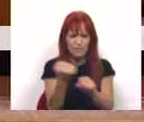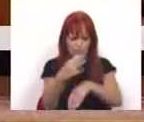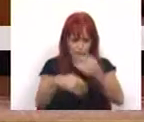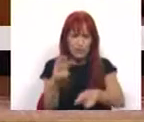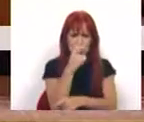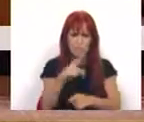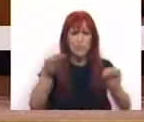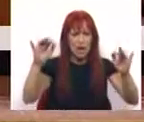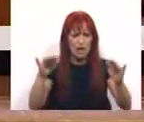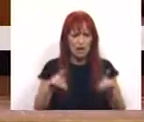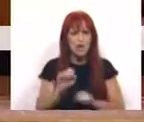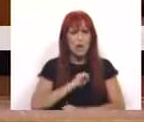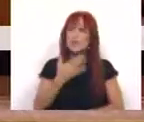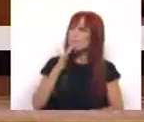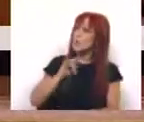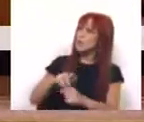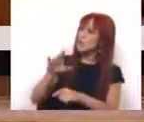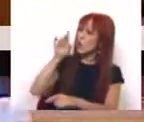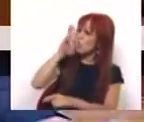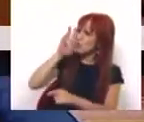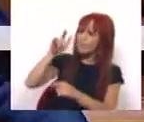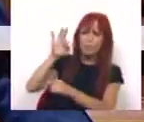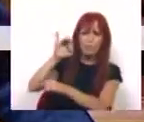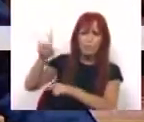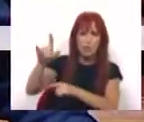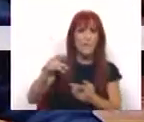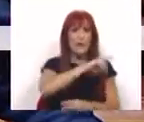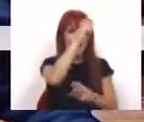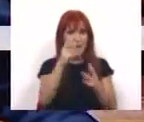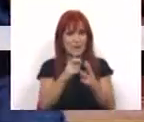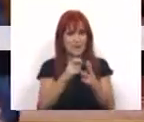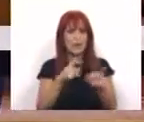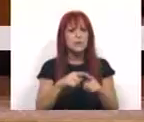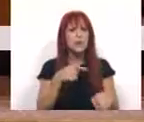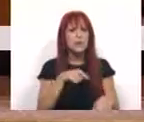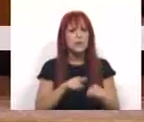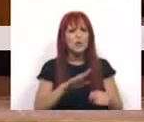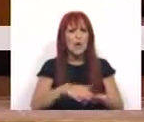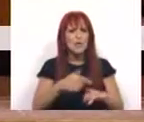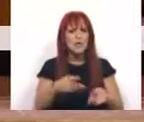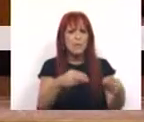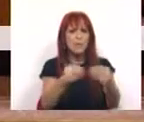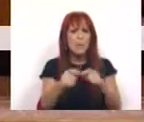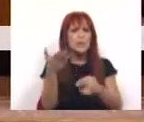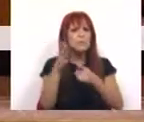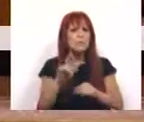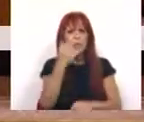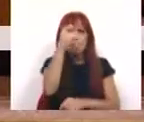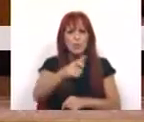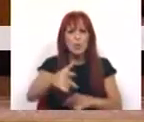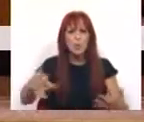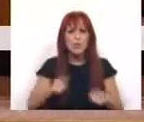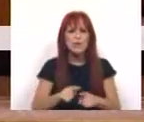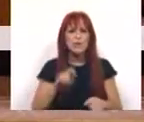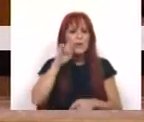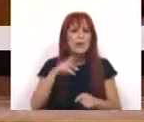energética e diminuir a nossa dependência dos combustíveis fósseis. E a terceira refere-se ao reforço dos meios, nomeadamente humanos,